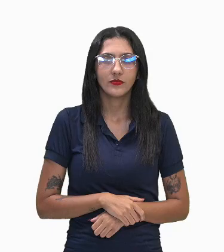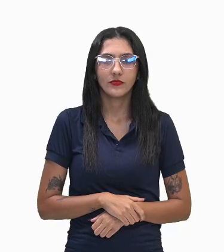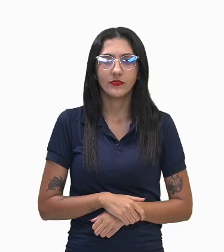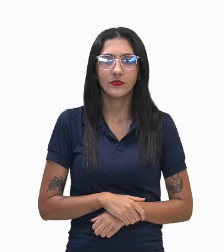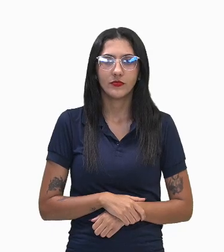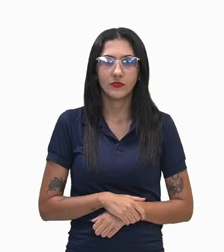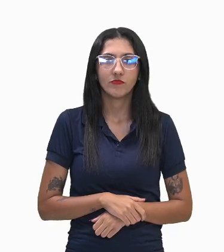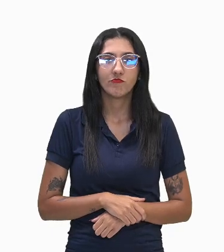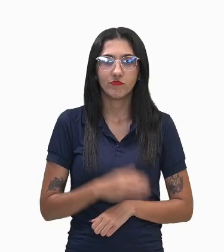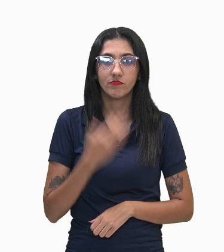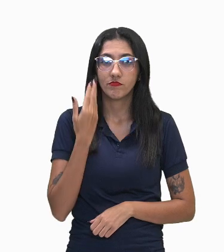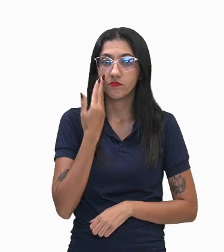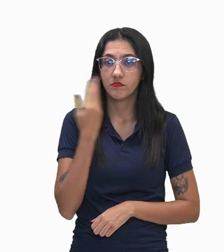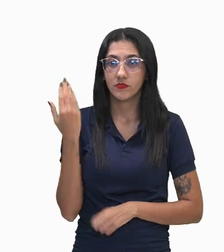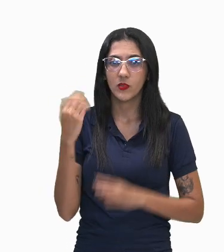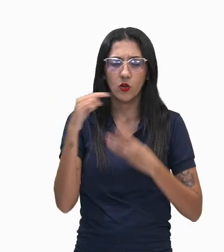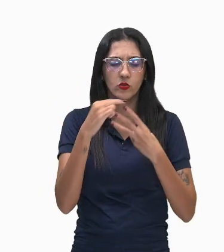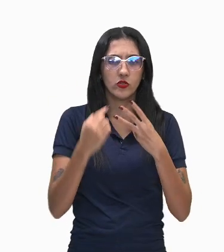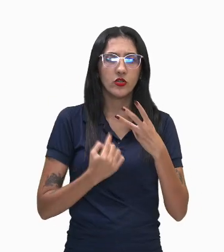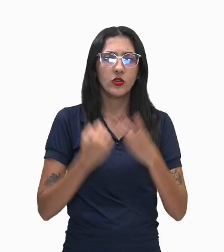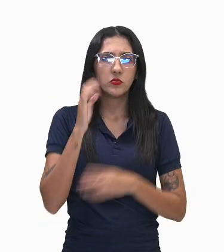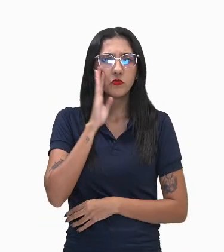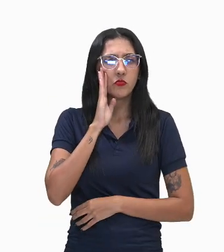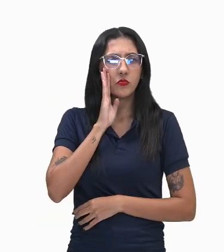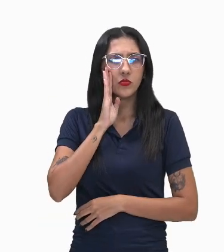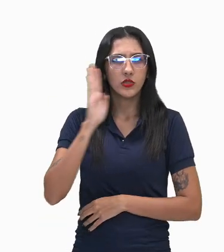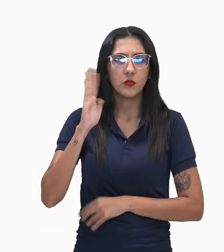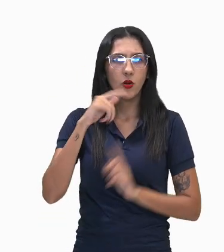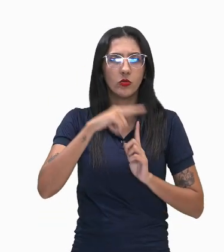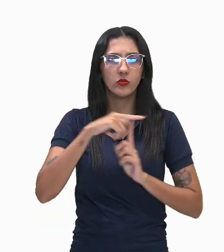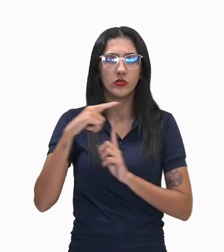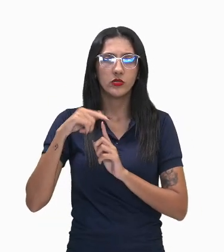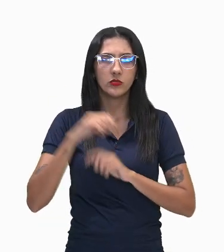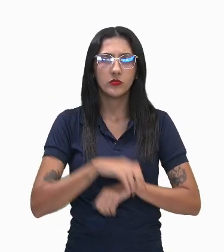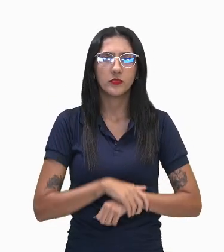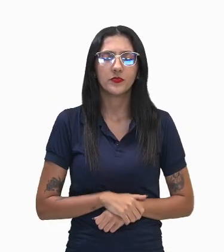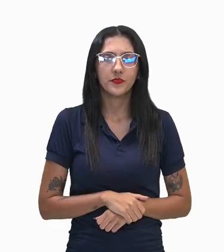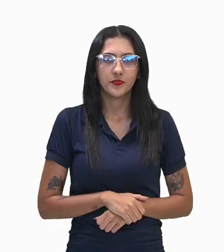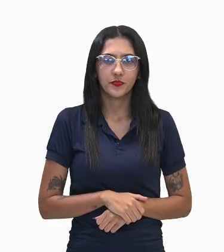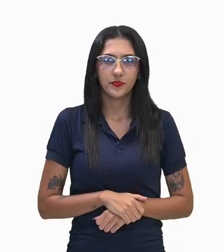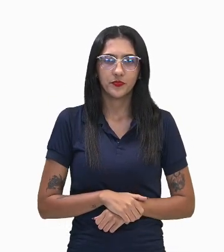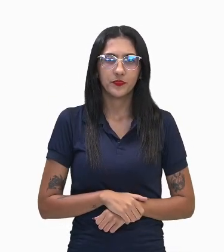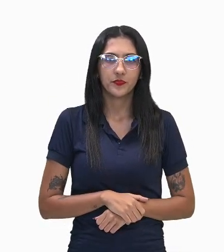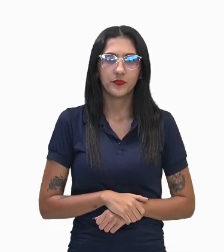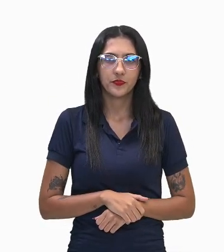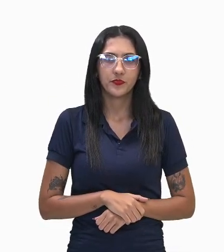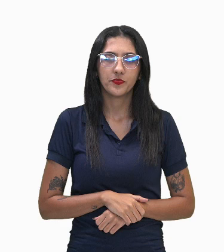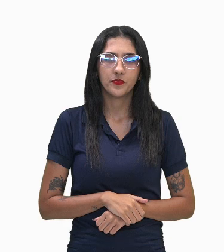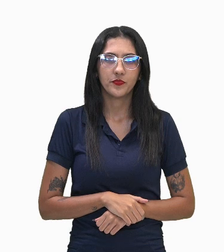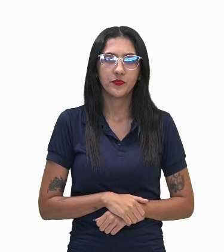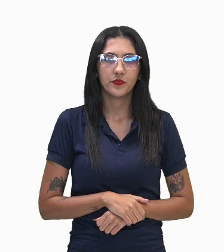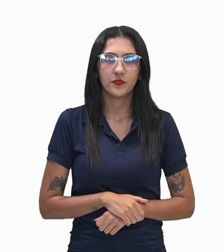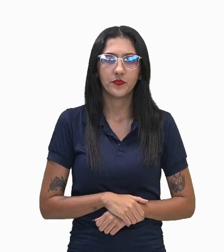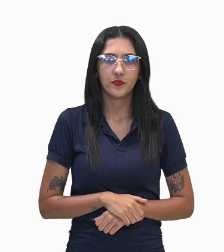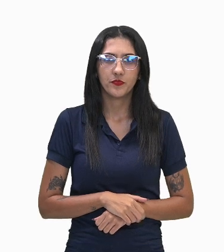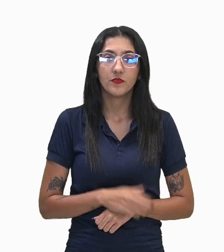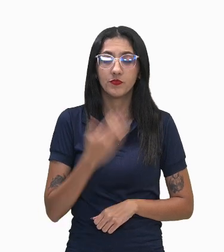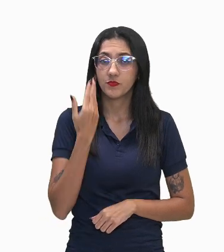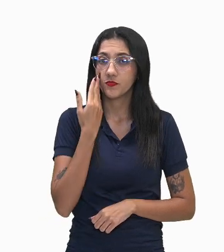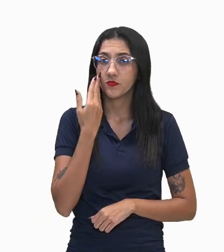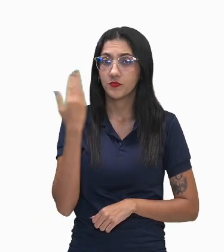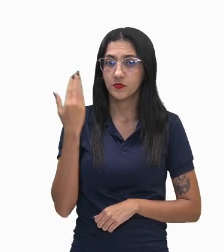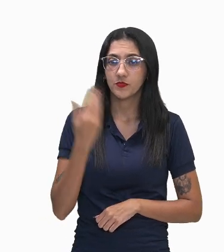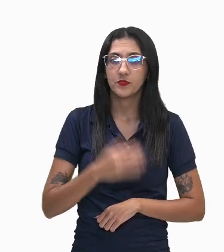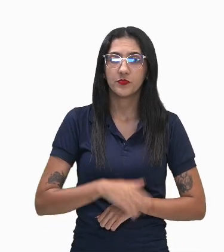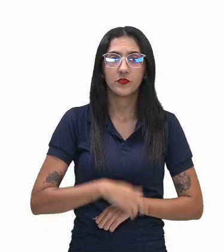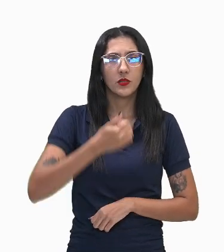Temos três principais tipos de recursos linguísticos. Então, os principais tipos de recursos